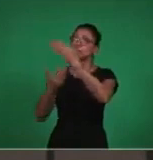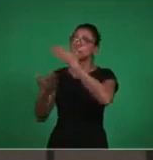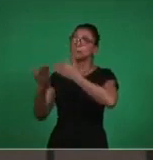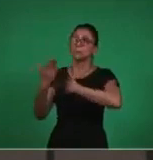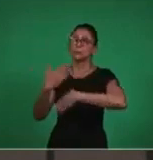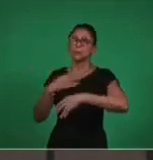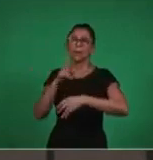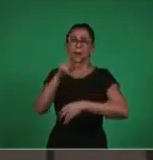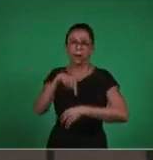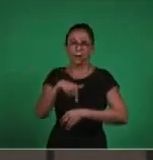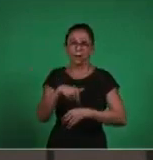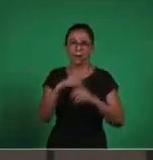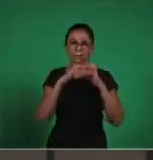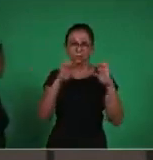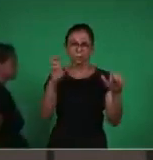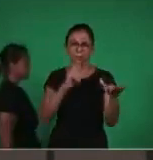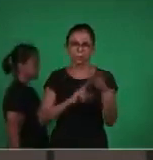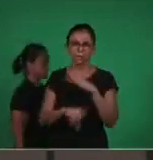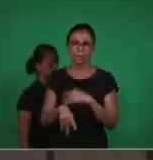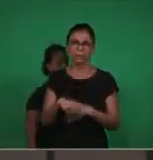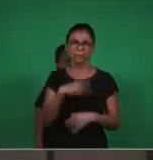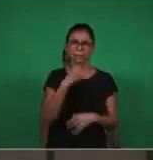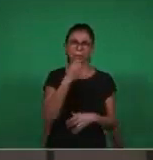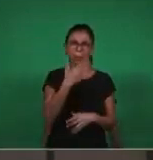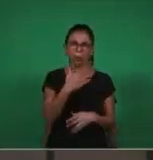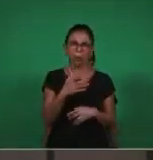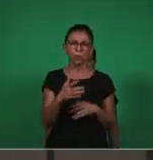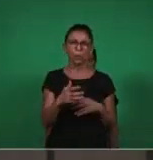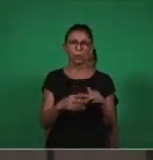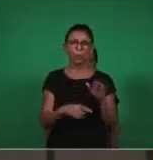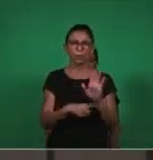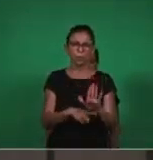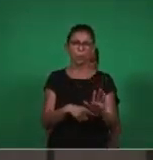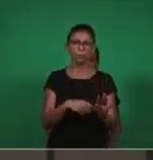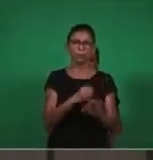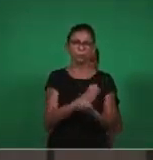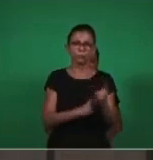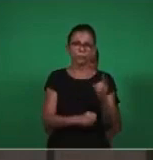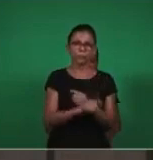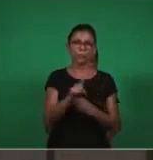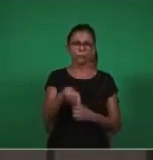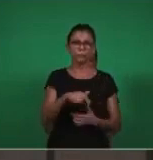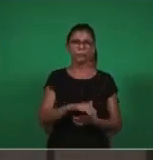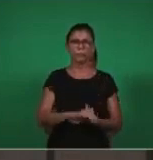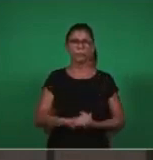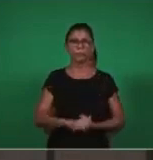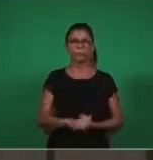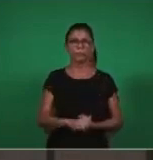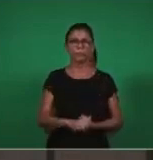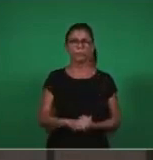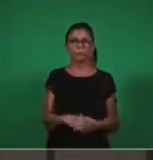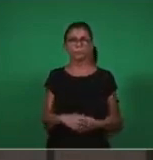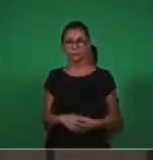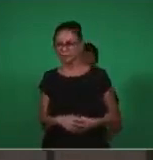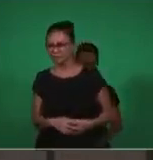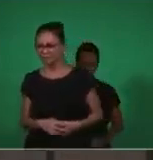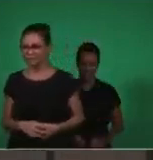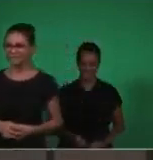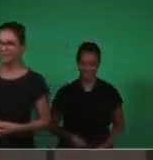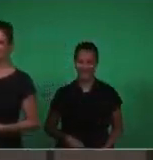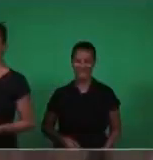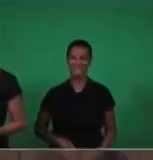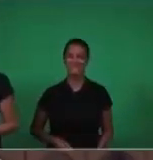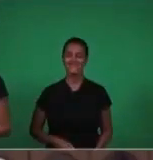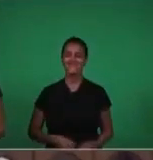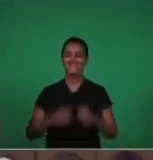isso? Quem está de acordo, levante a mão. Ele não vem, ele vem pela graça. Pela graça, ele vem